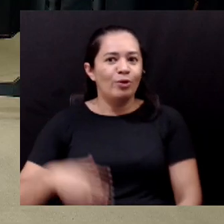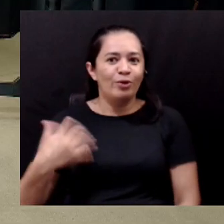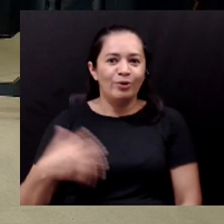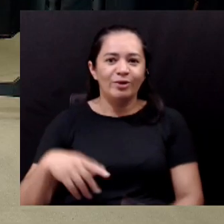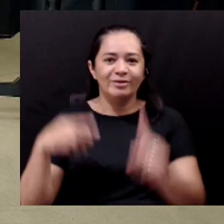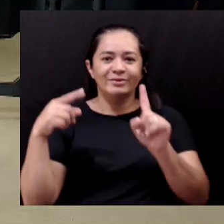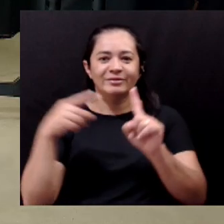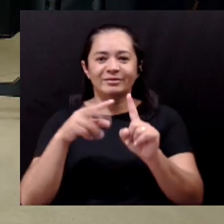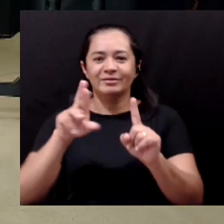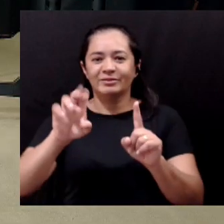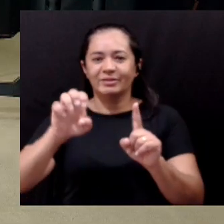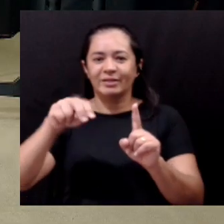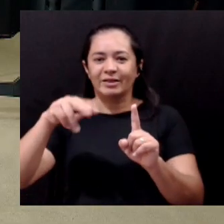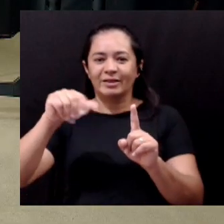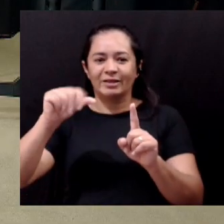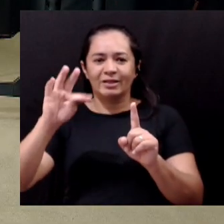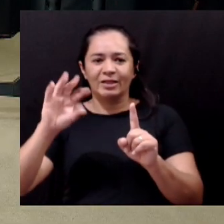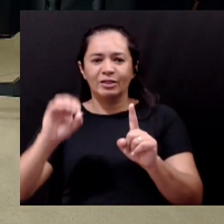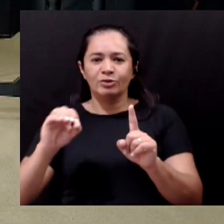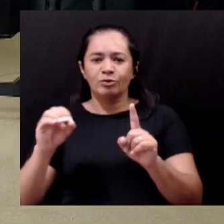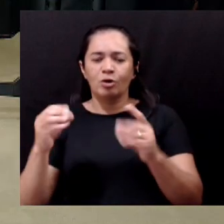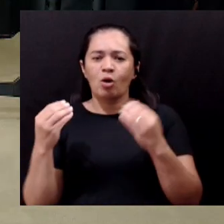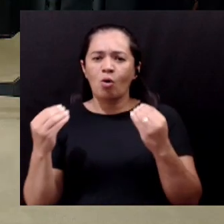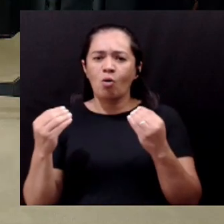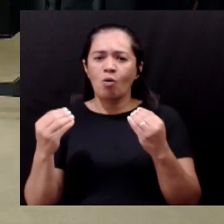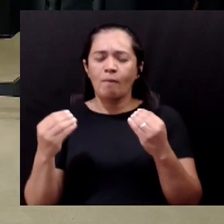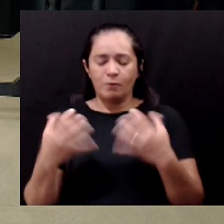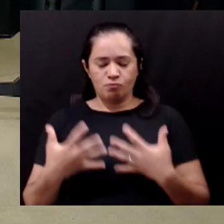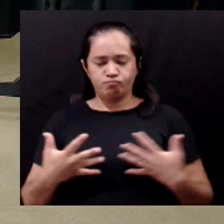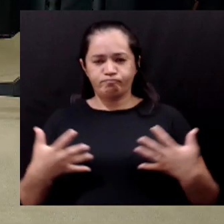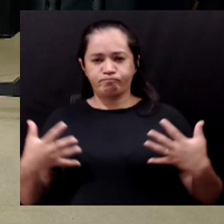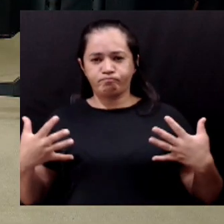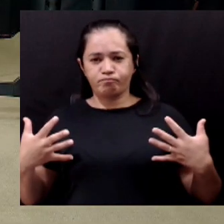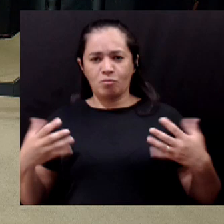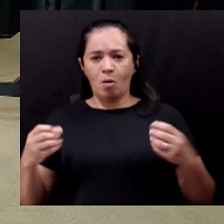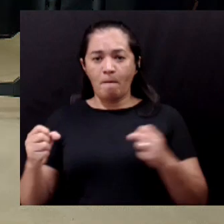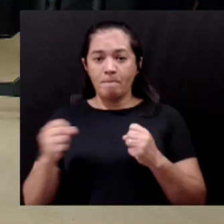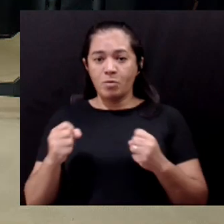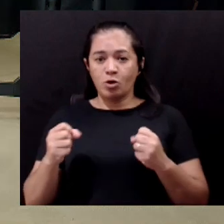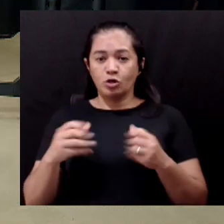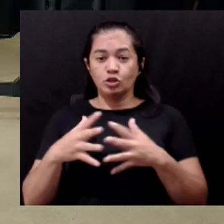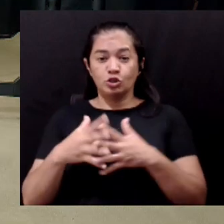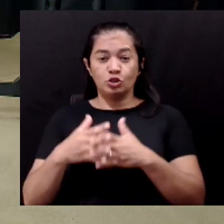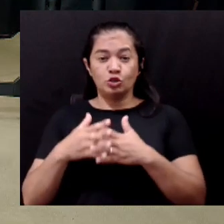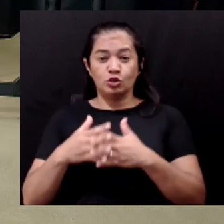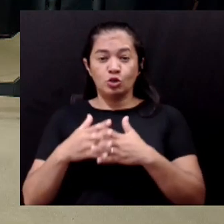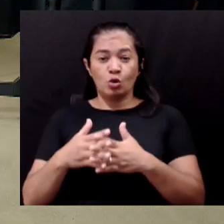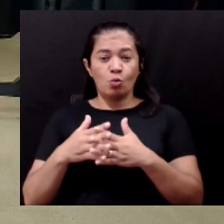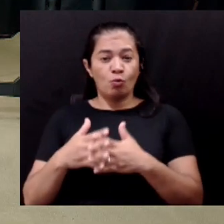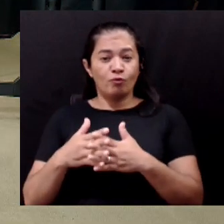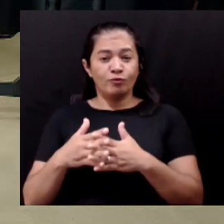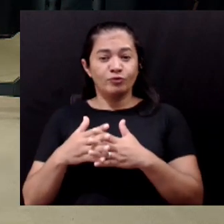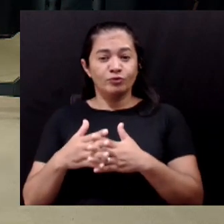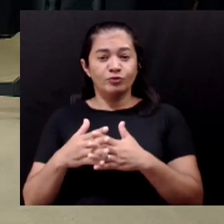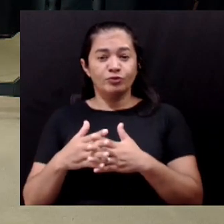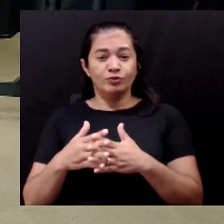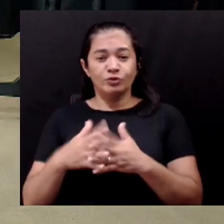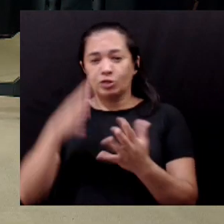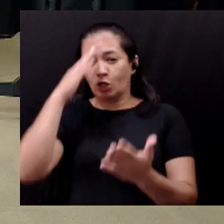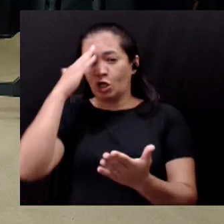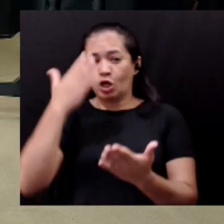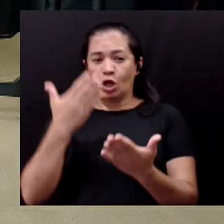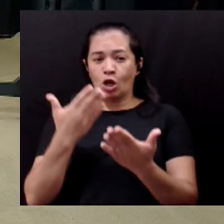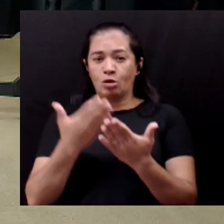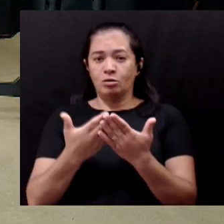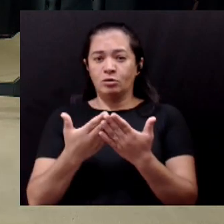Campinas. Até que ponto o ego inflado pode ser confundido com autoconfiança? Como diferenciar esses comportamentos? Vamos